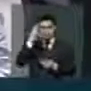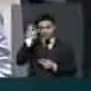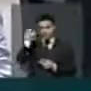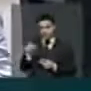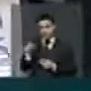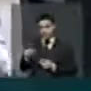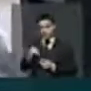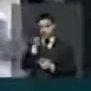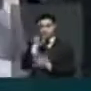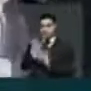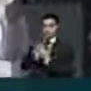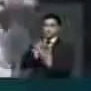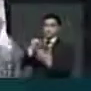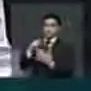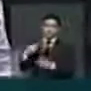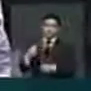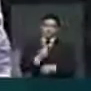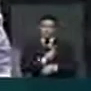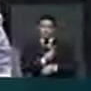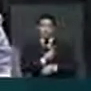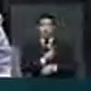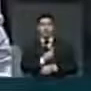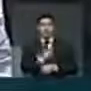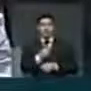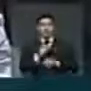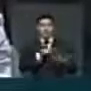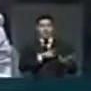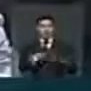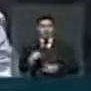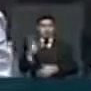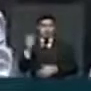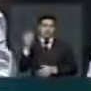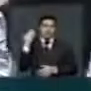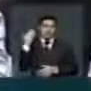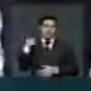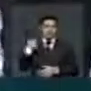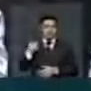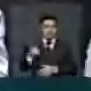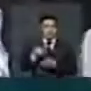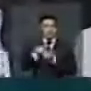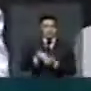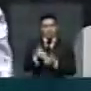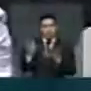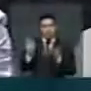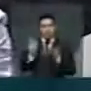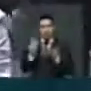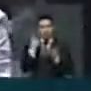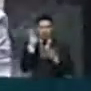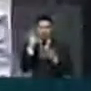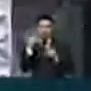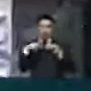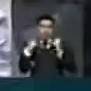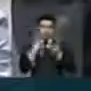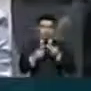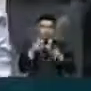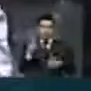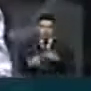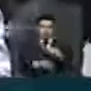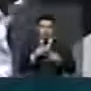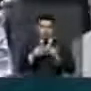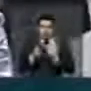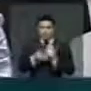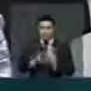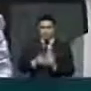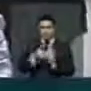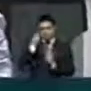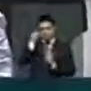para todos nós. Ainda na semana passada, acompanhei uma das audiências públicas propostas por